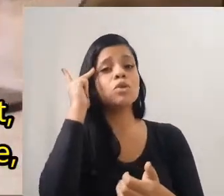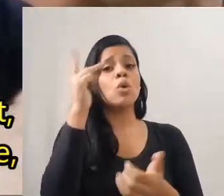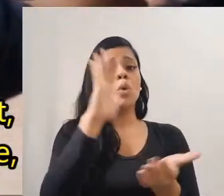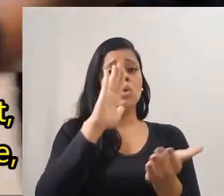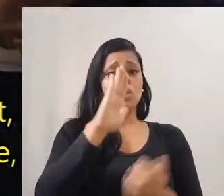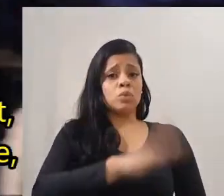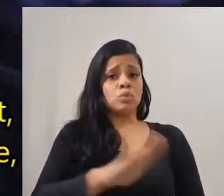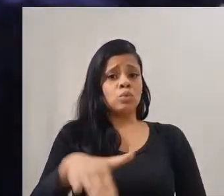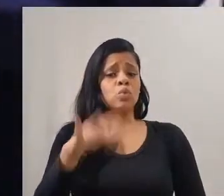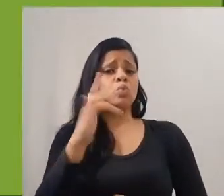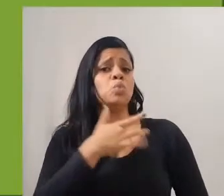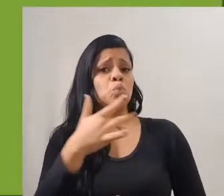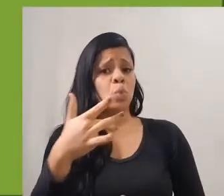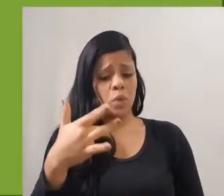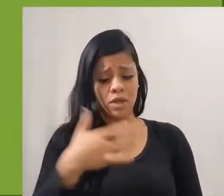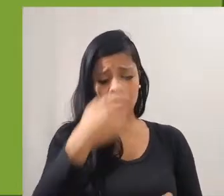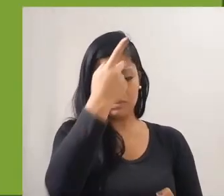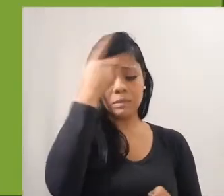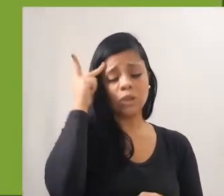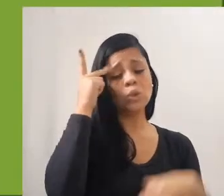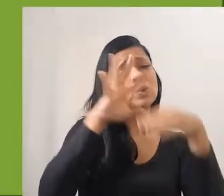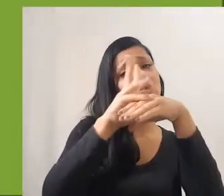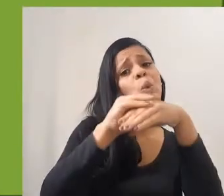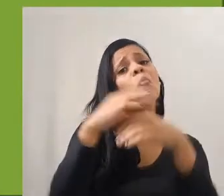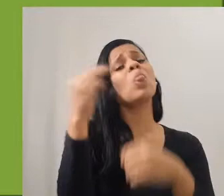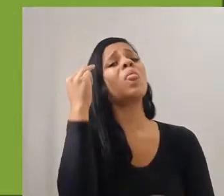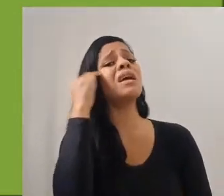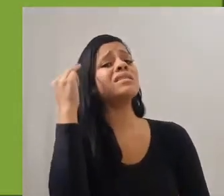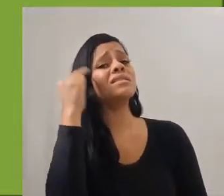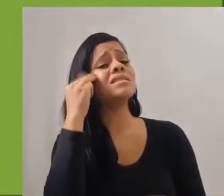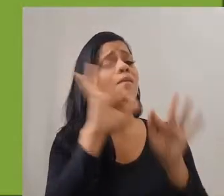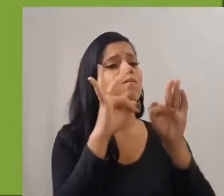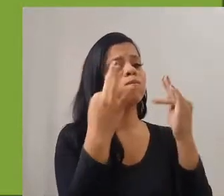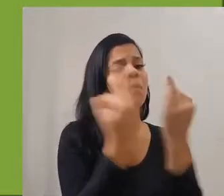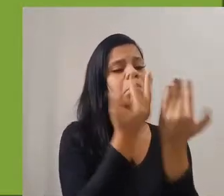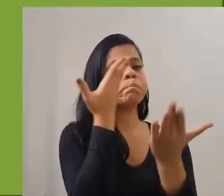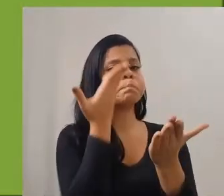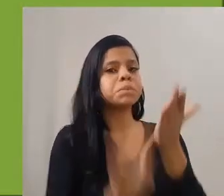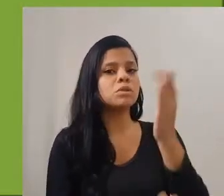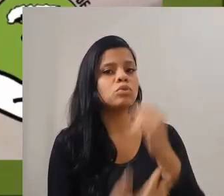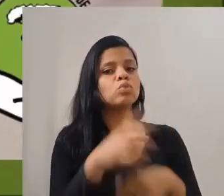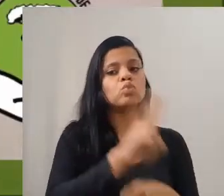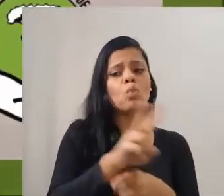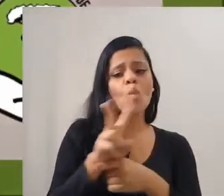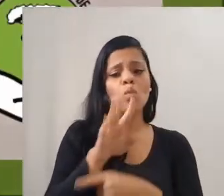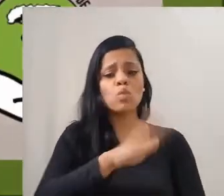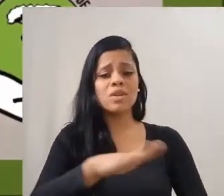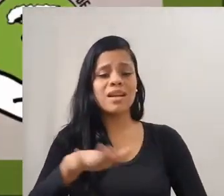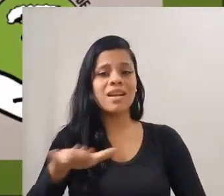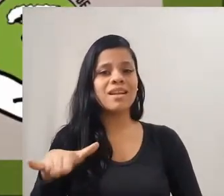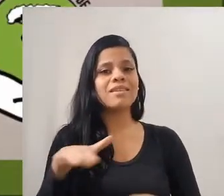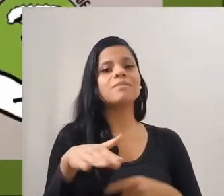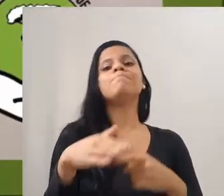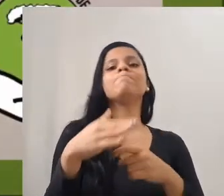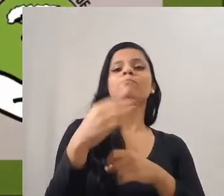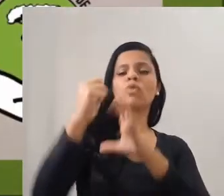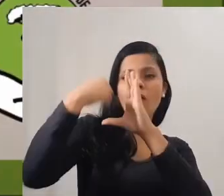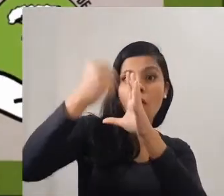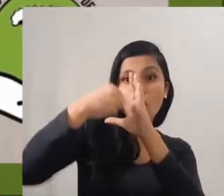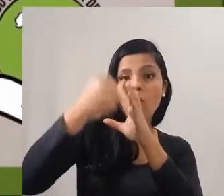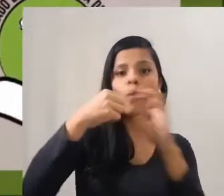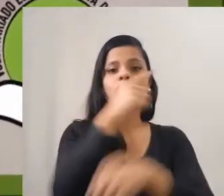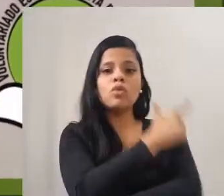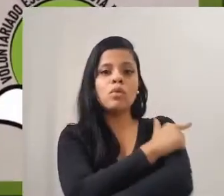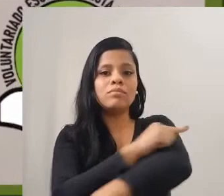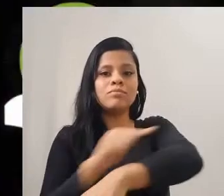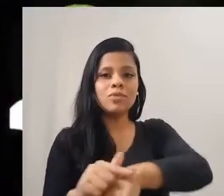com a saúde mental, de acolhimento às pessoas em luto, de cuidado e atenção à criança e de produção de vídeos educativos aos profissionais